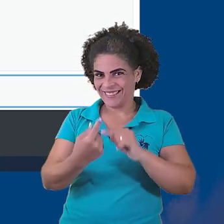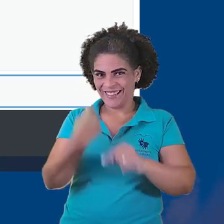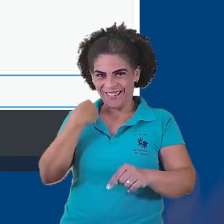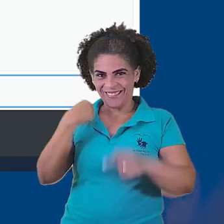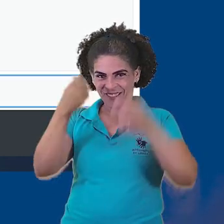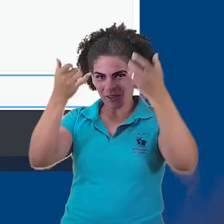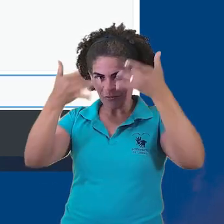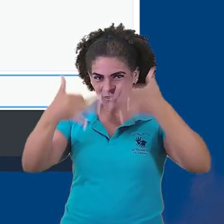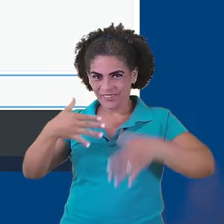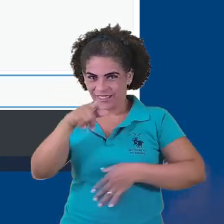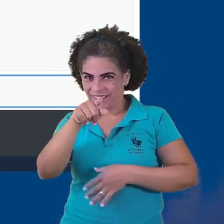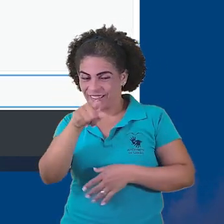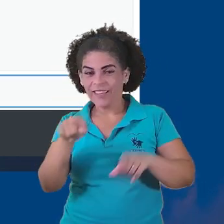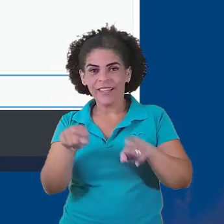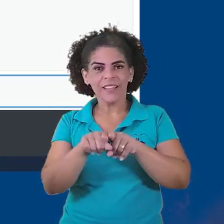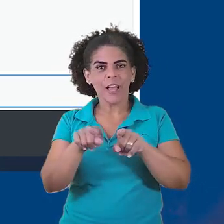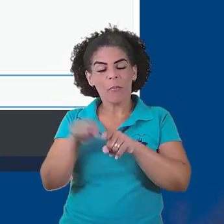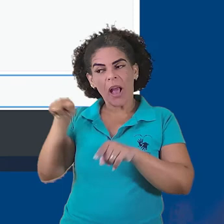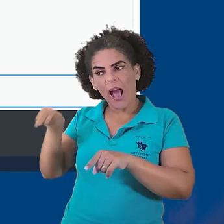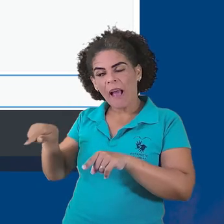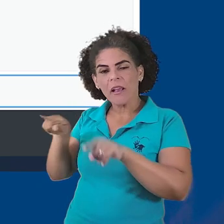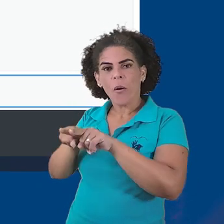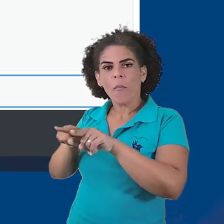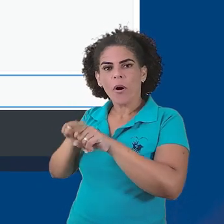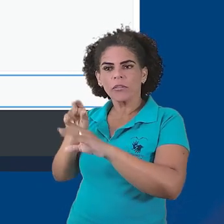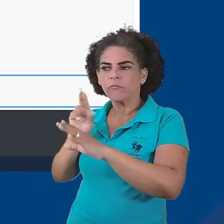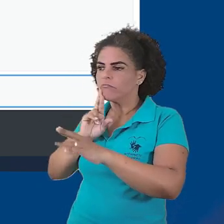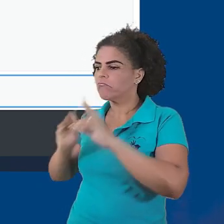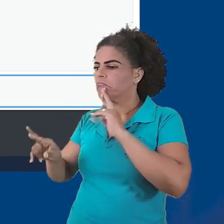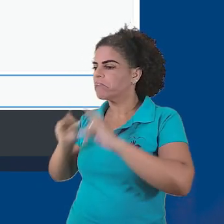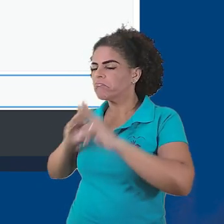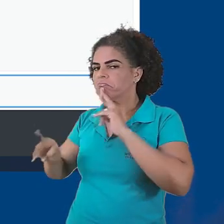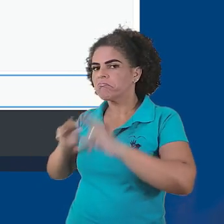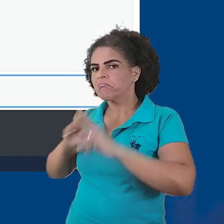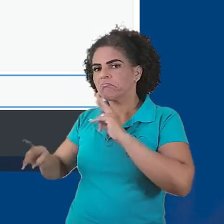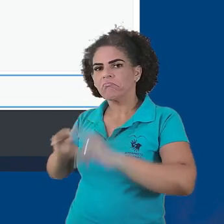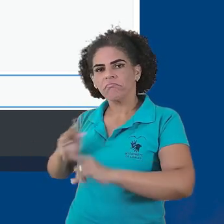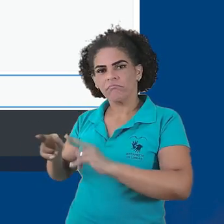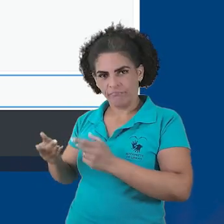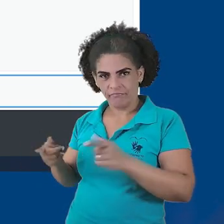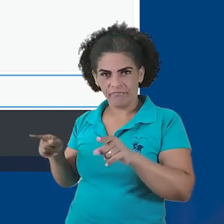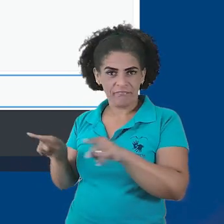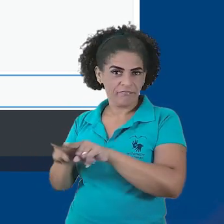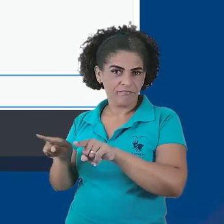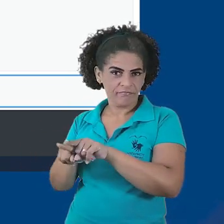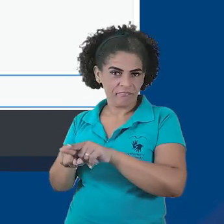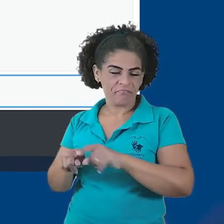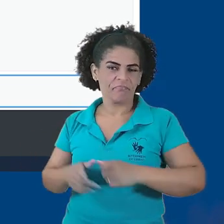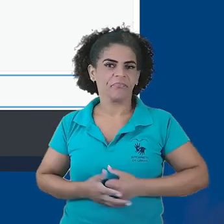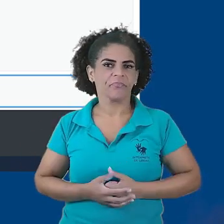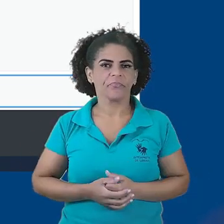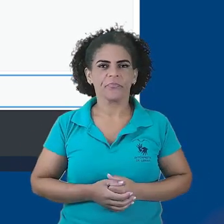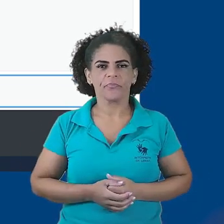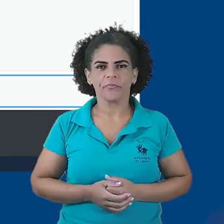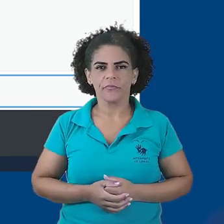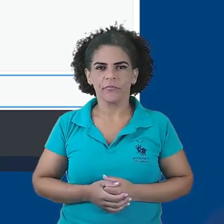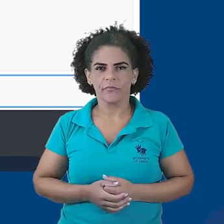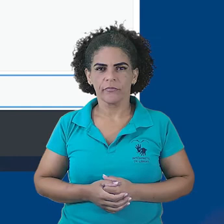mensagens anteriormente eu posso responder mensagens uma caixa de